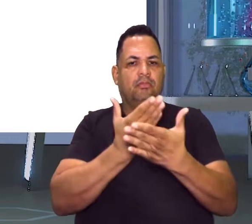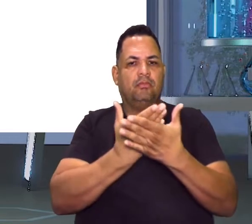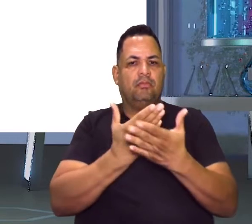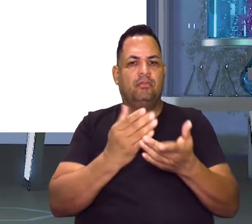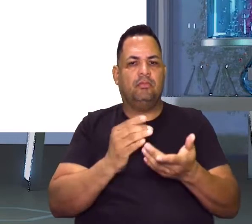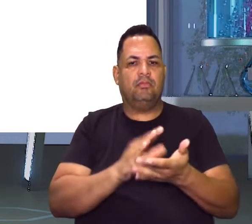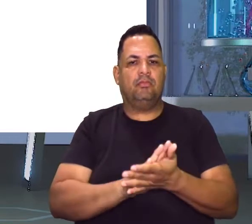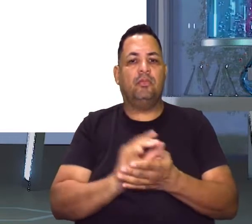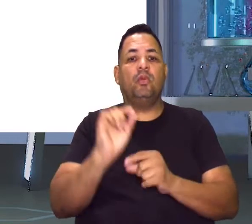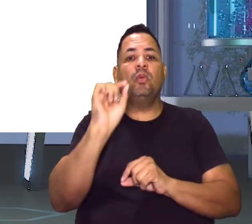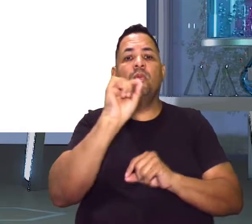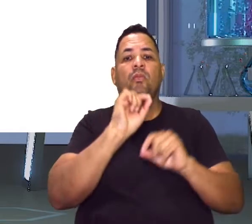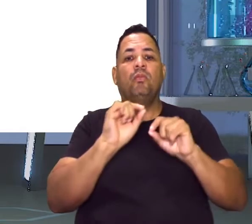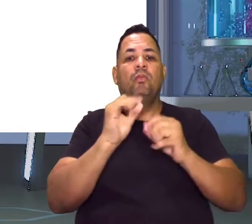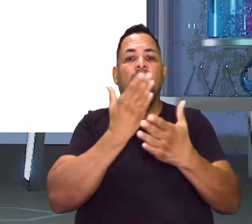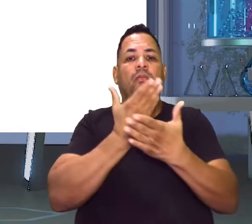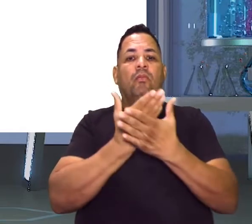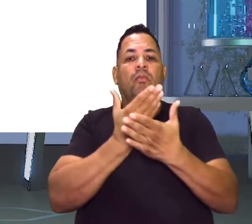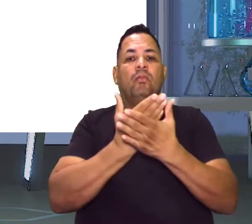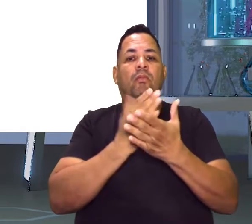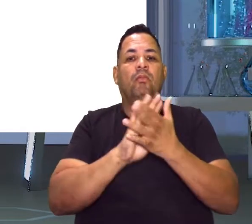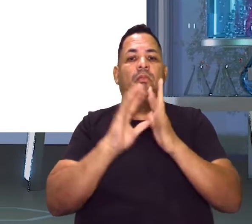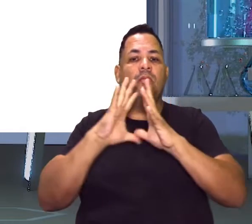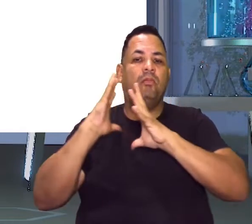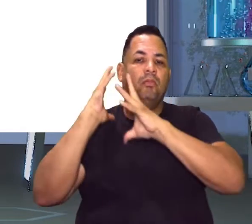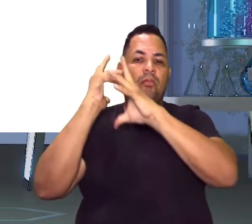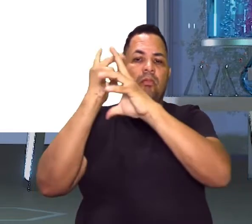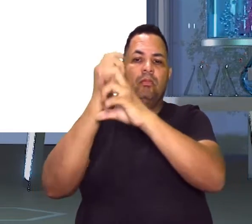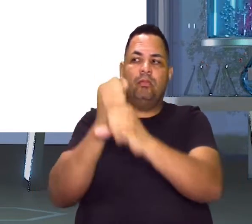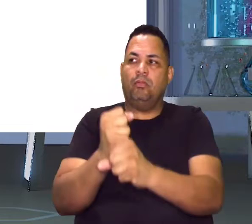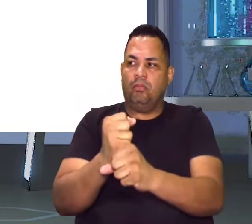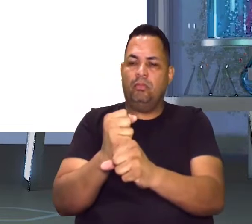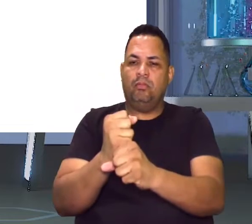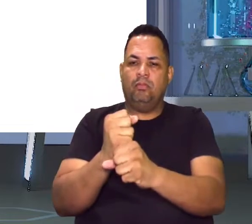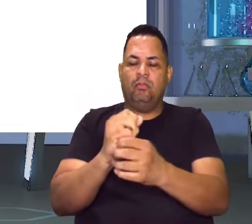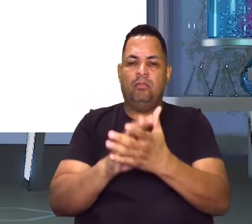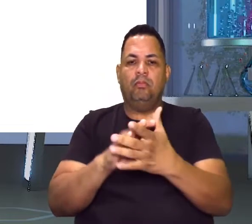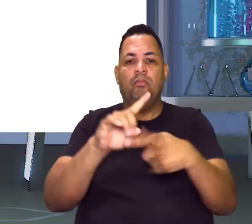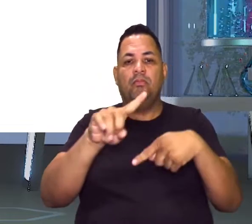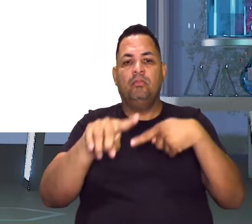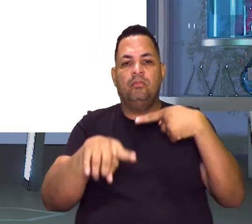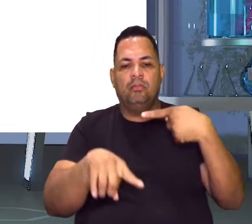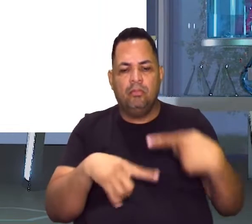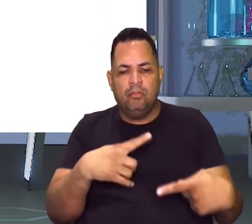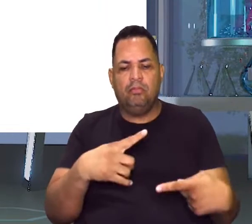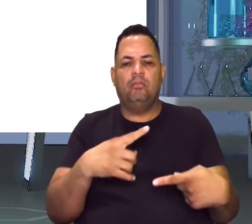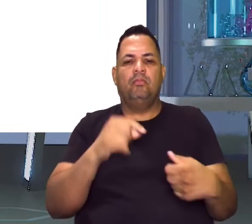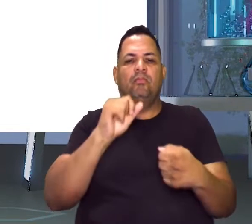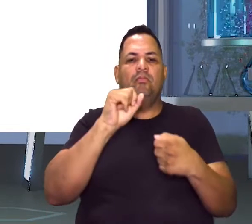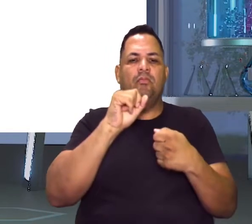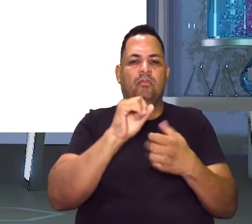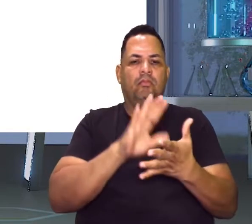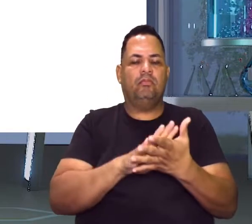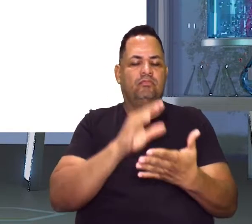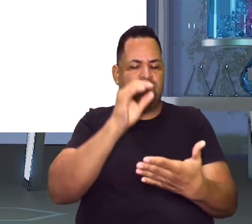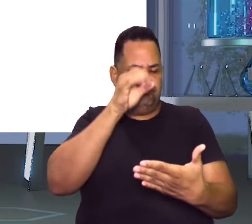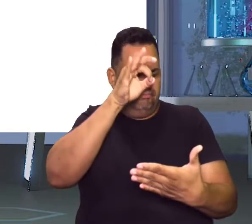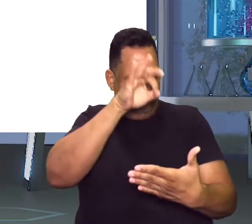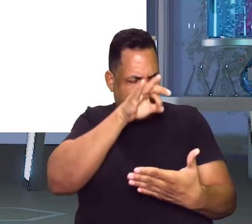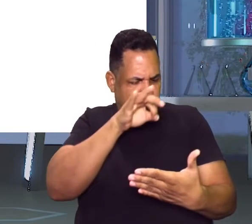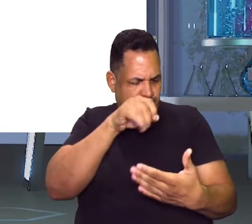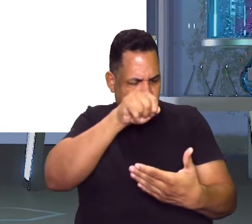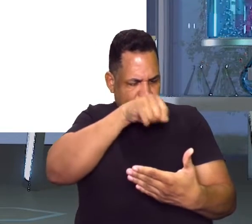normalmente, o que você viu na revisão, e aí você vai lá e tenha